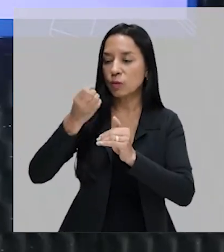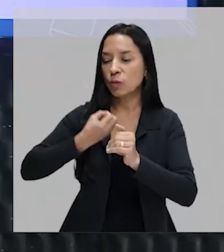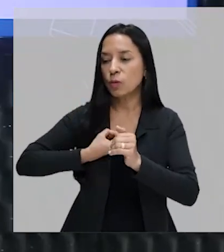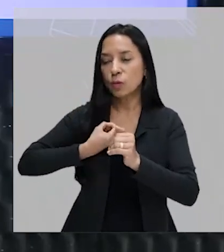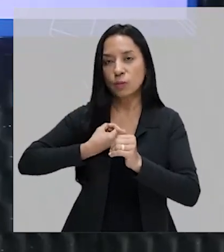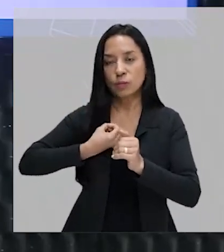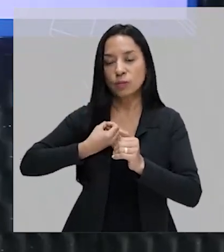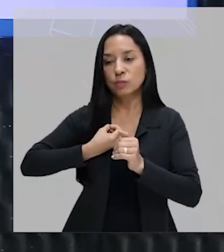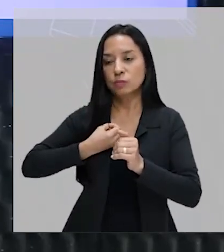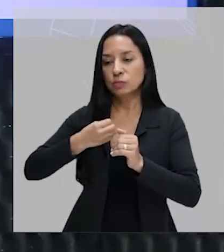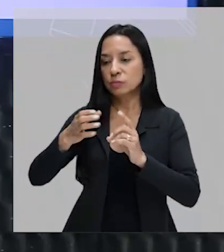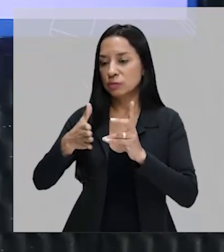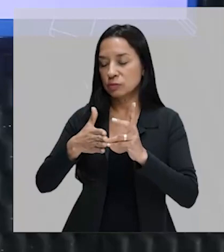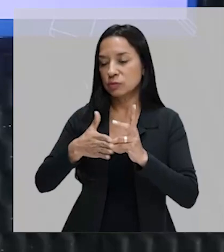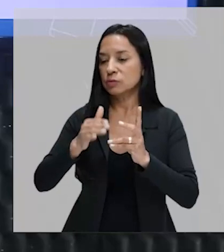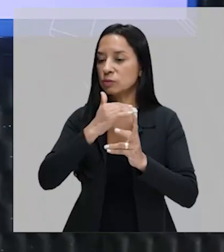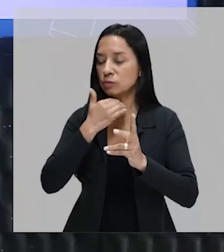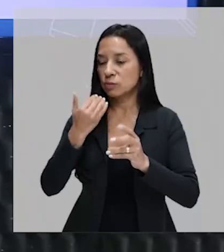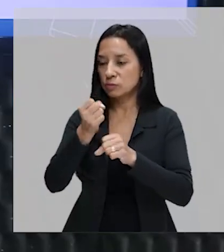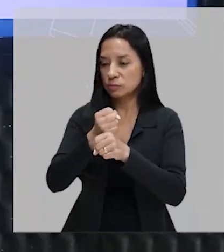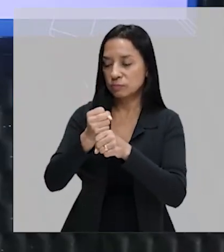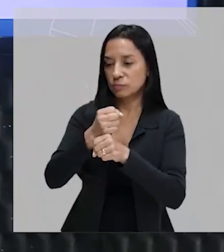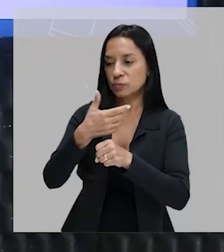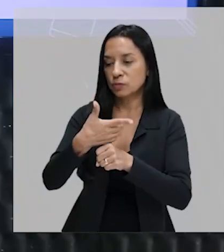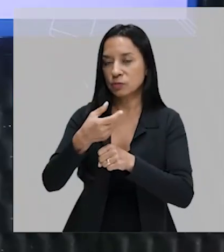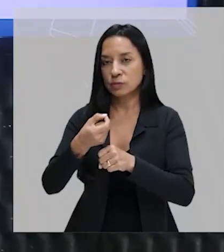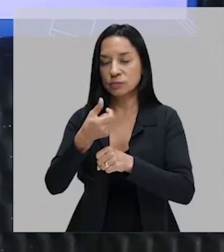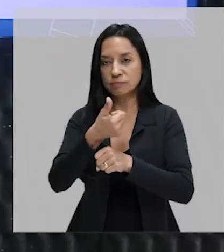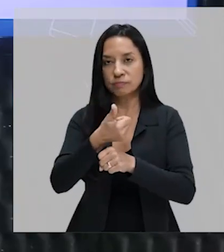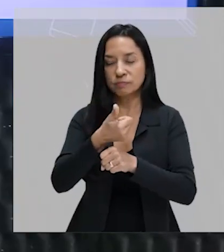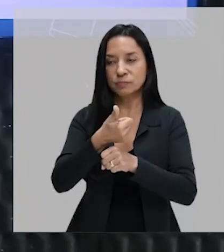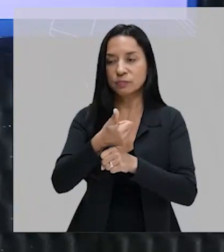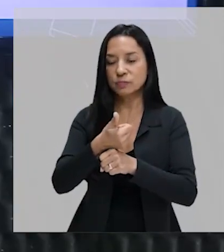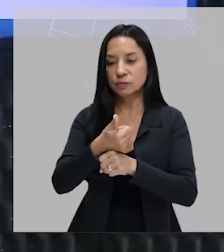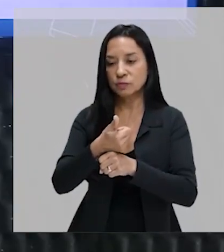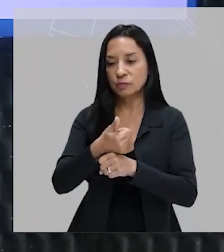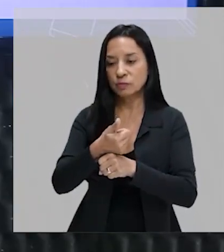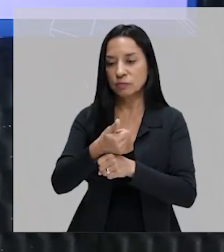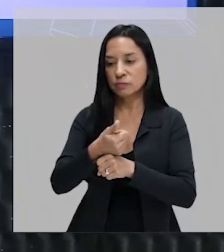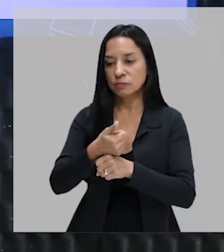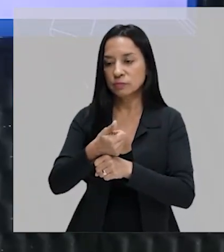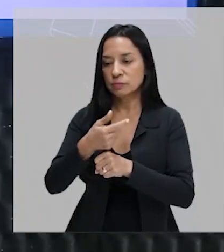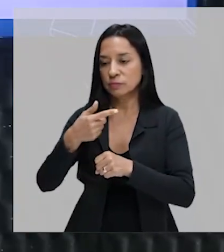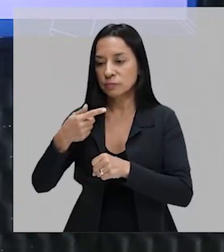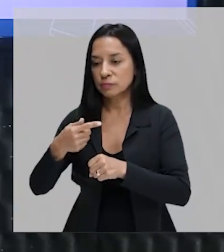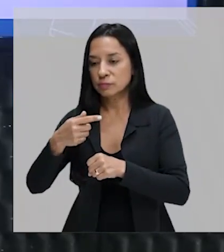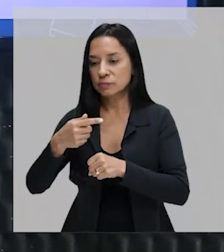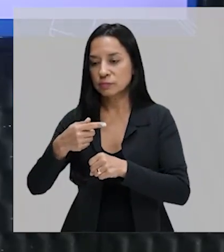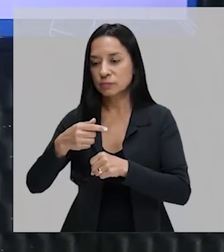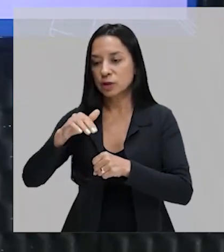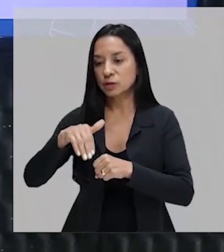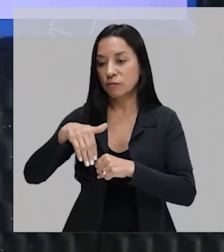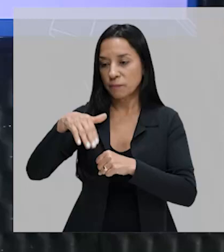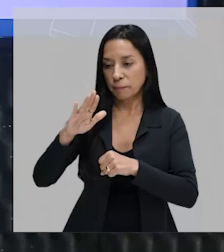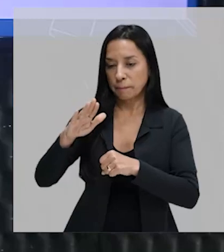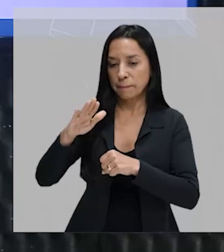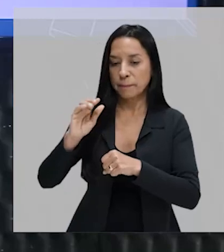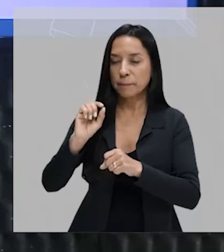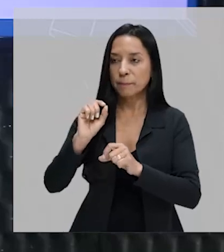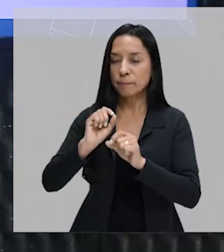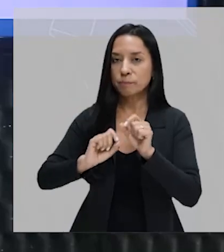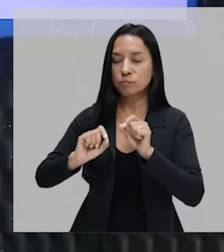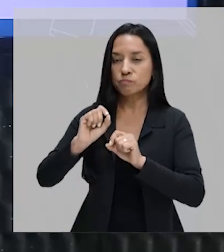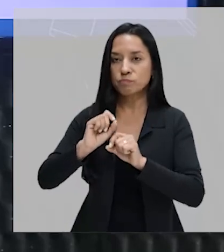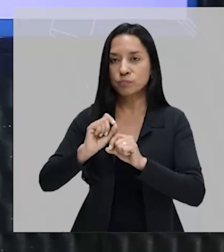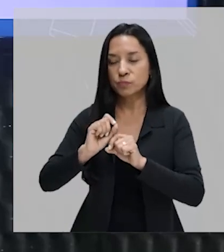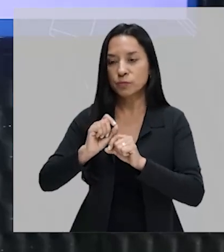índios que morreram em 2021 por conta da Covid foi 7 vezes a mais